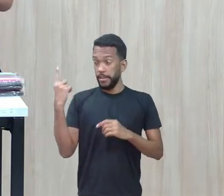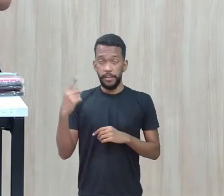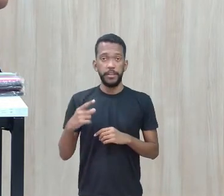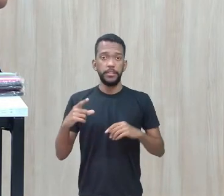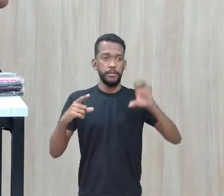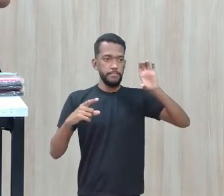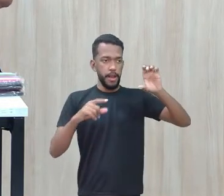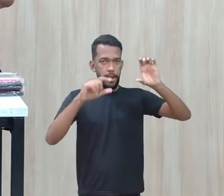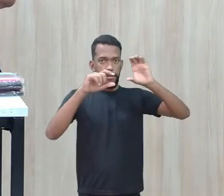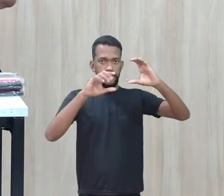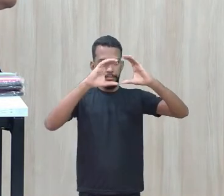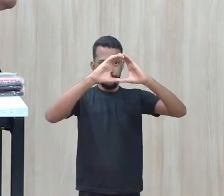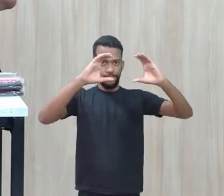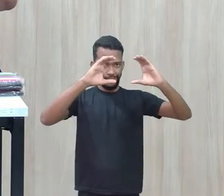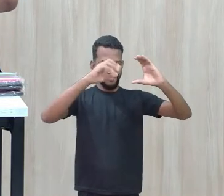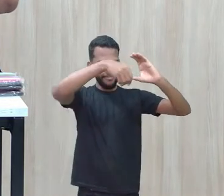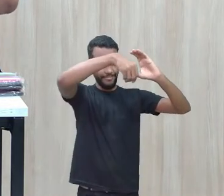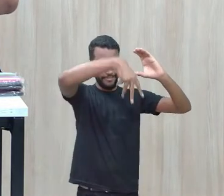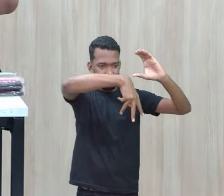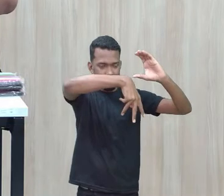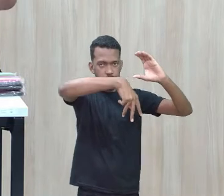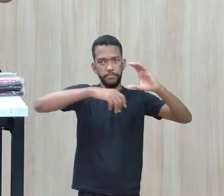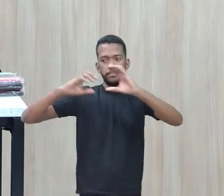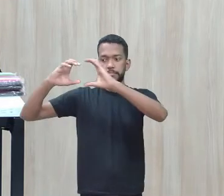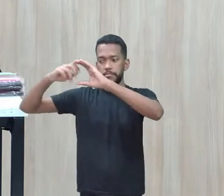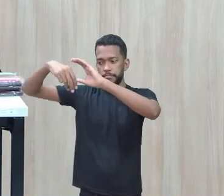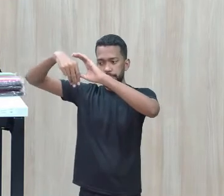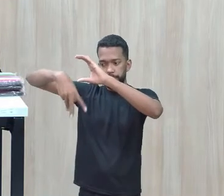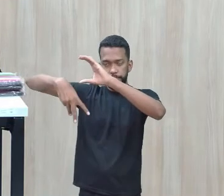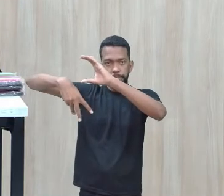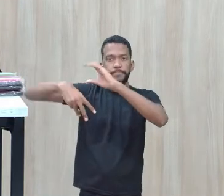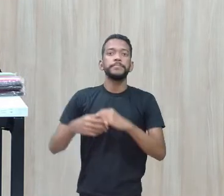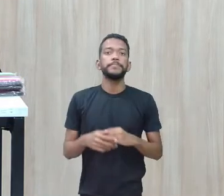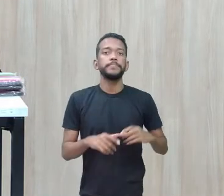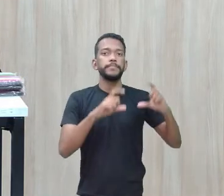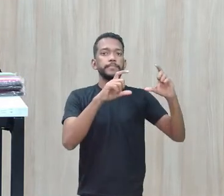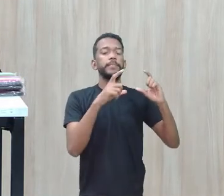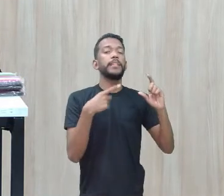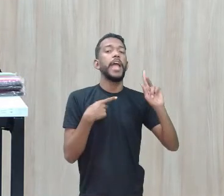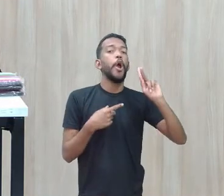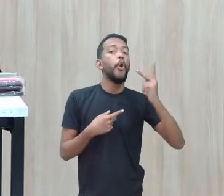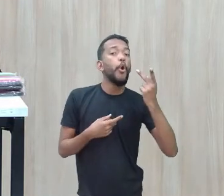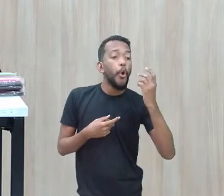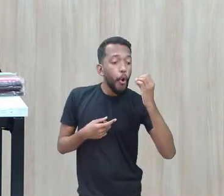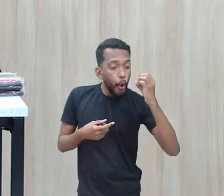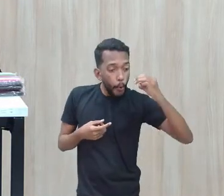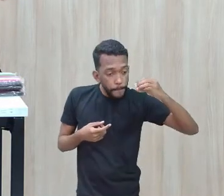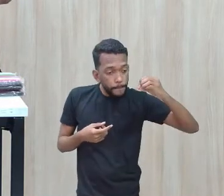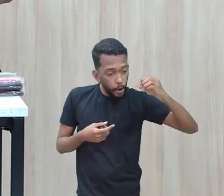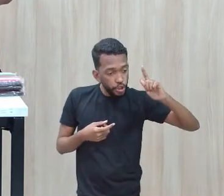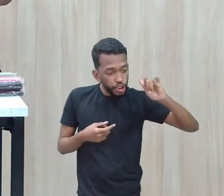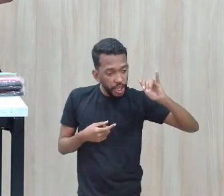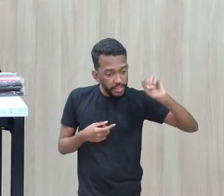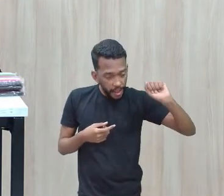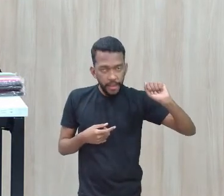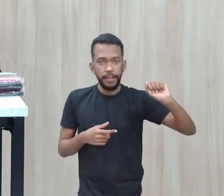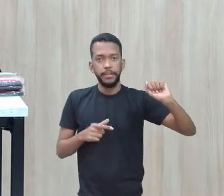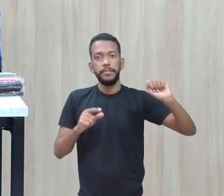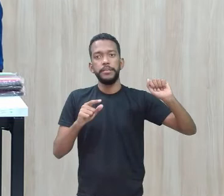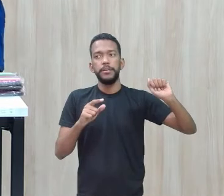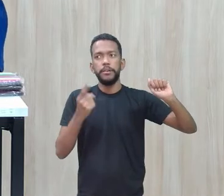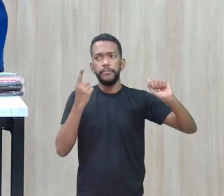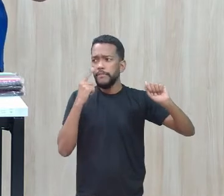2 esqueminhas como esse. Em um esquema, vocês vão colocar misturas homogêneas. E vocês